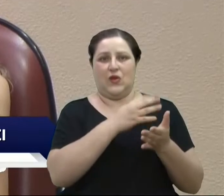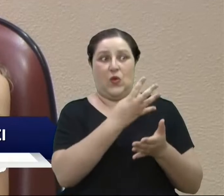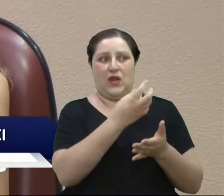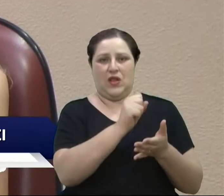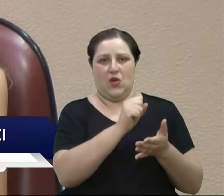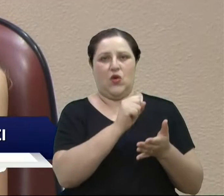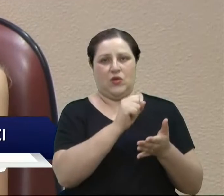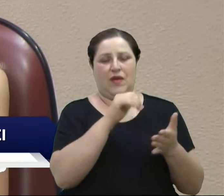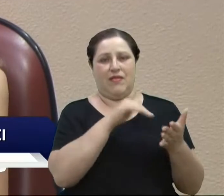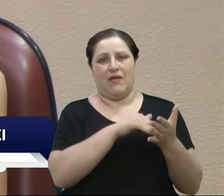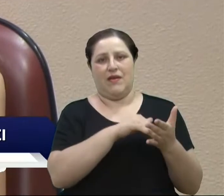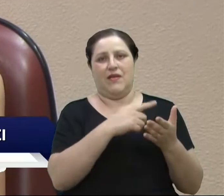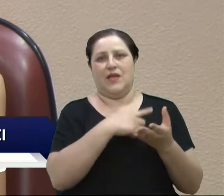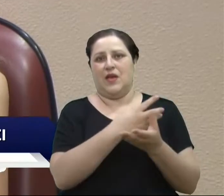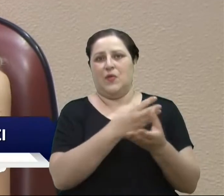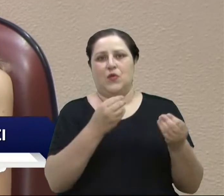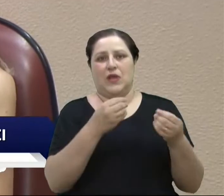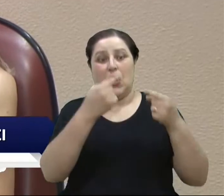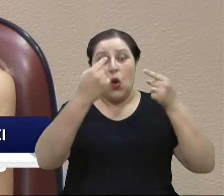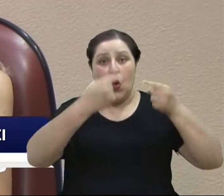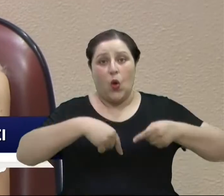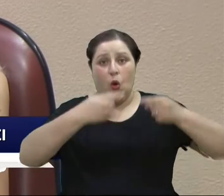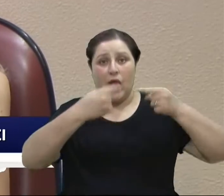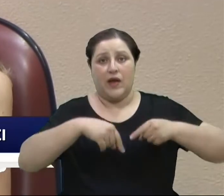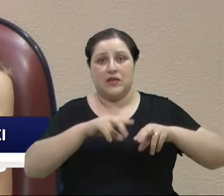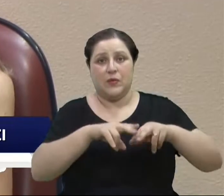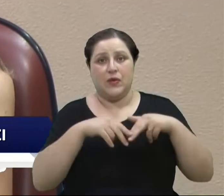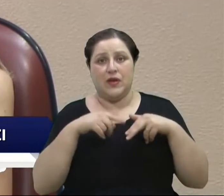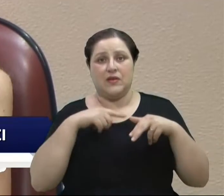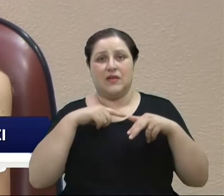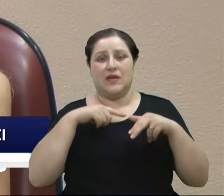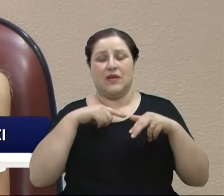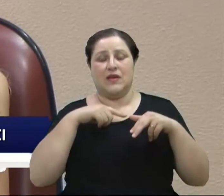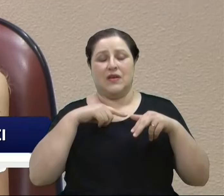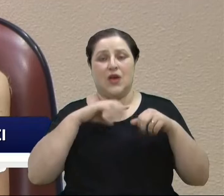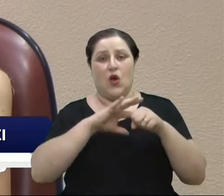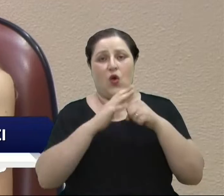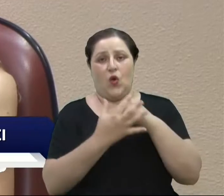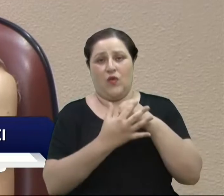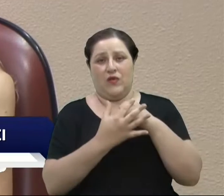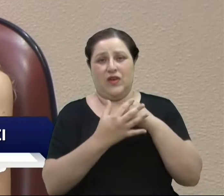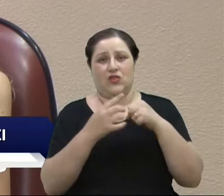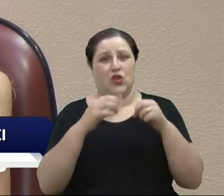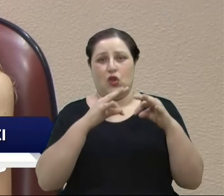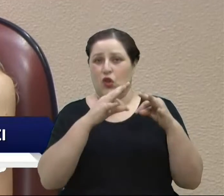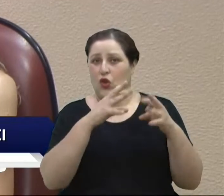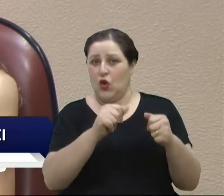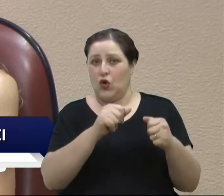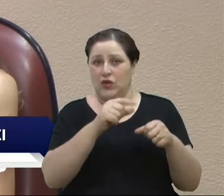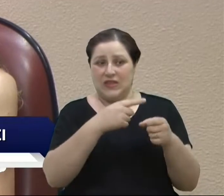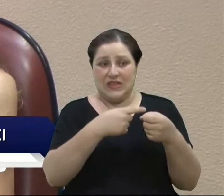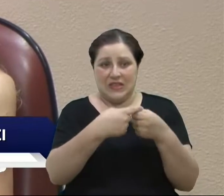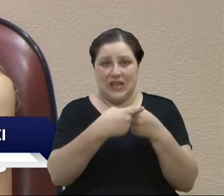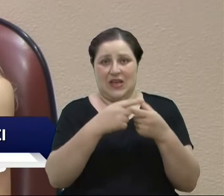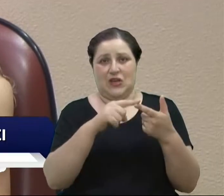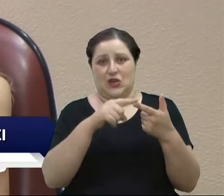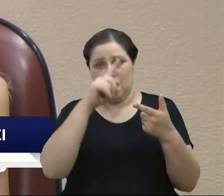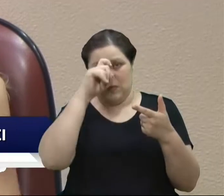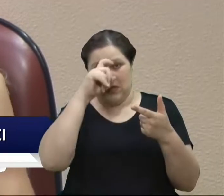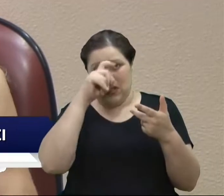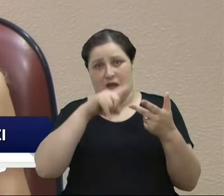Covid, porque todos os municípios, todas as cidades, todos os hospitais, todos os serviços ampliaram as